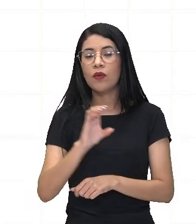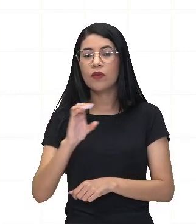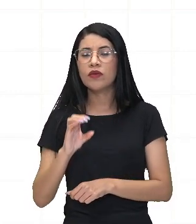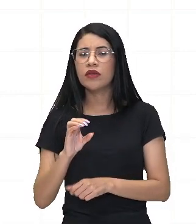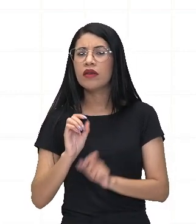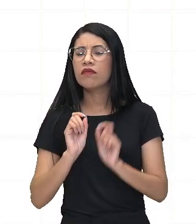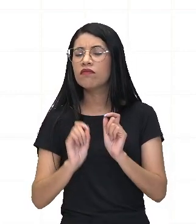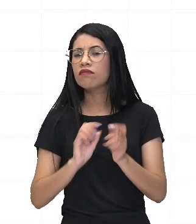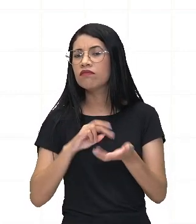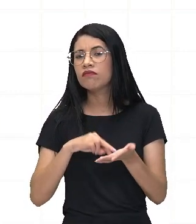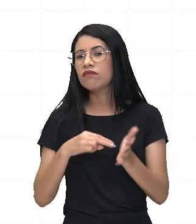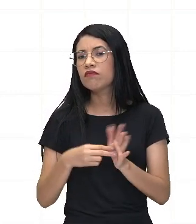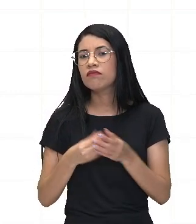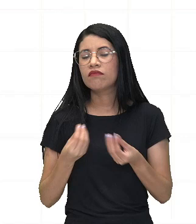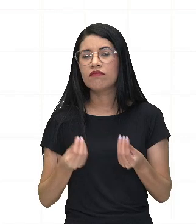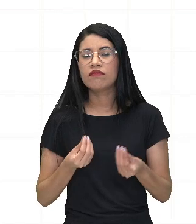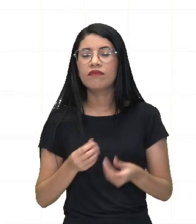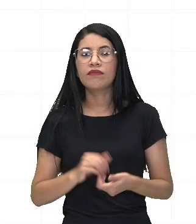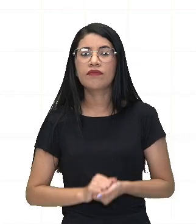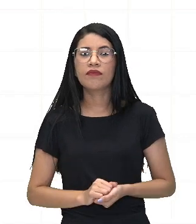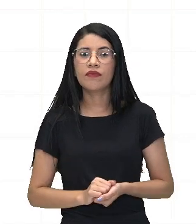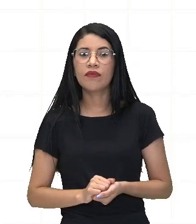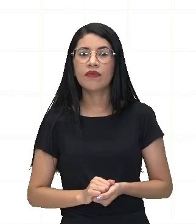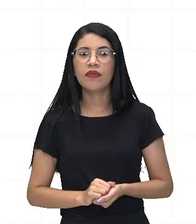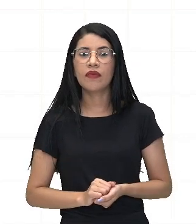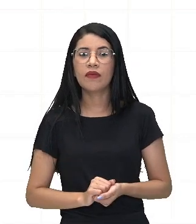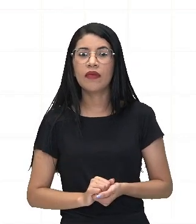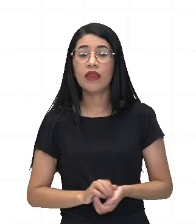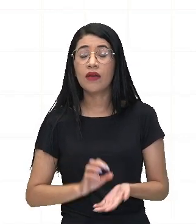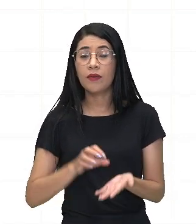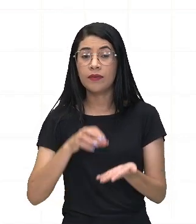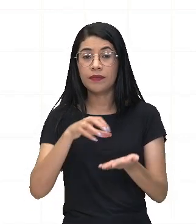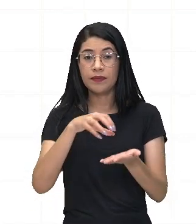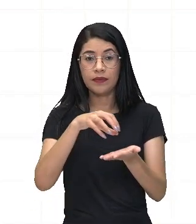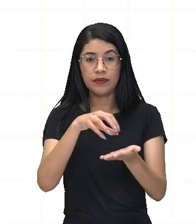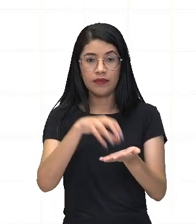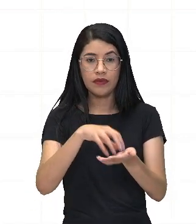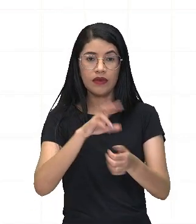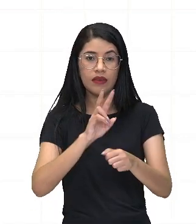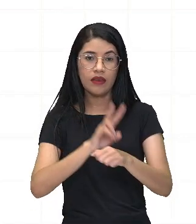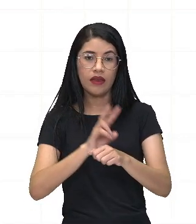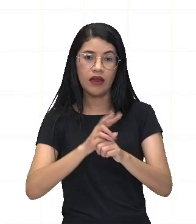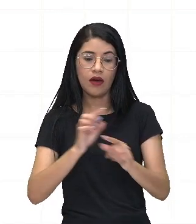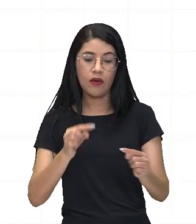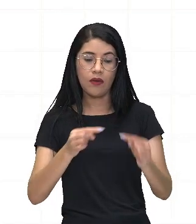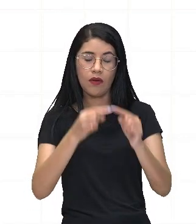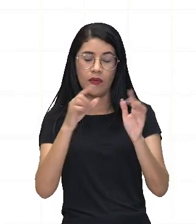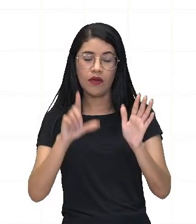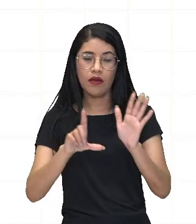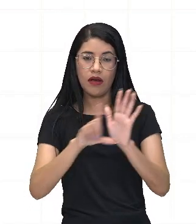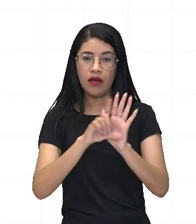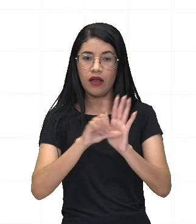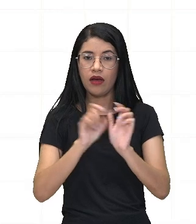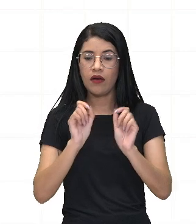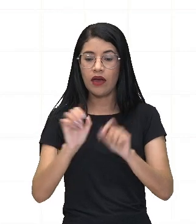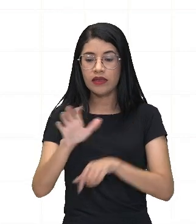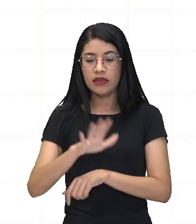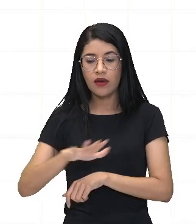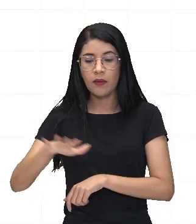estamos falando aí. As unidades de conservação, de acordo com a lei, são